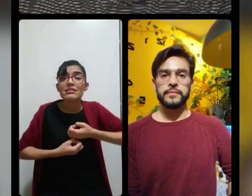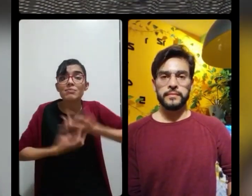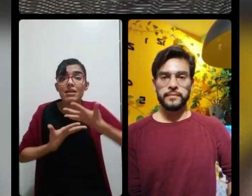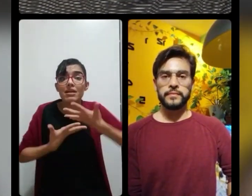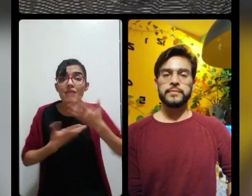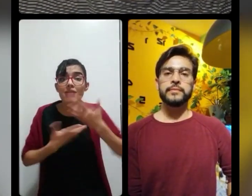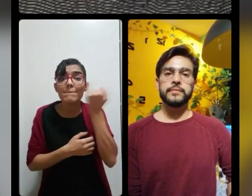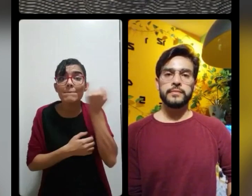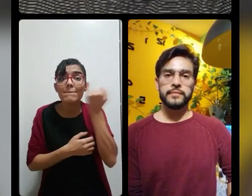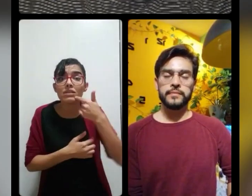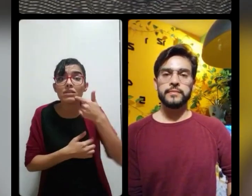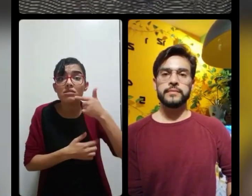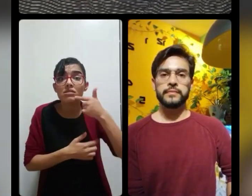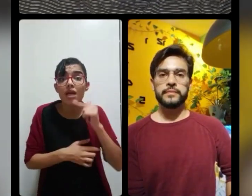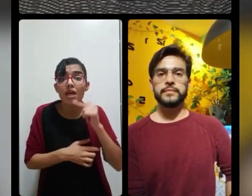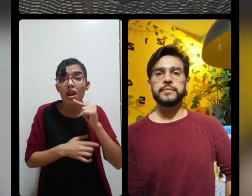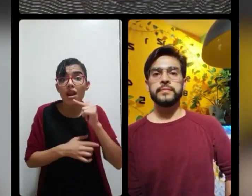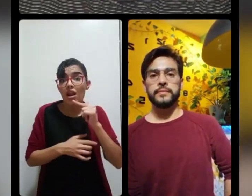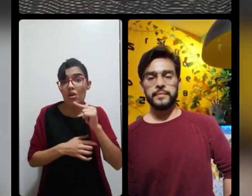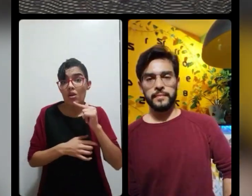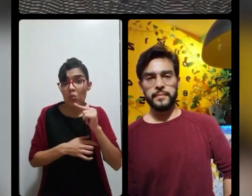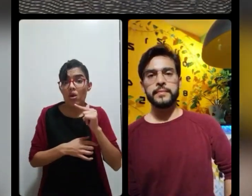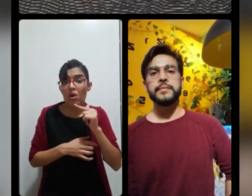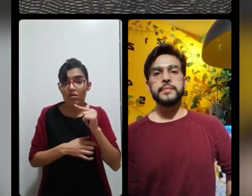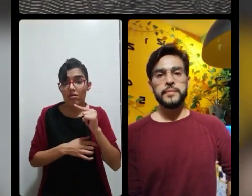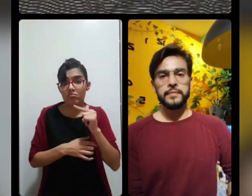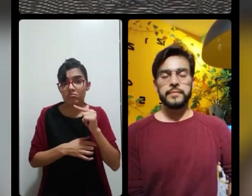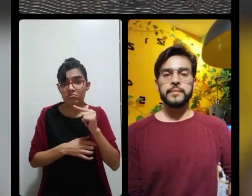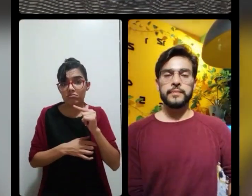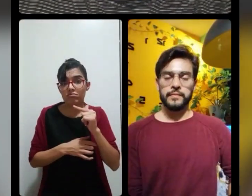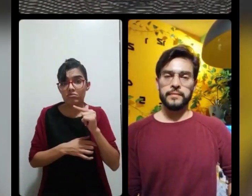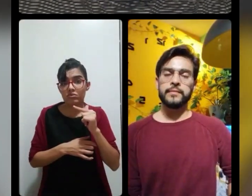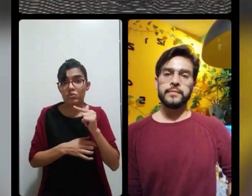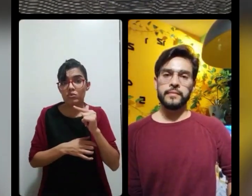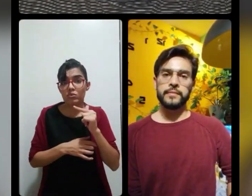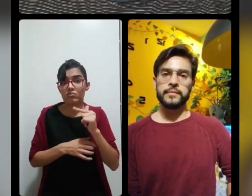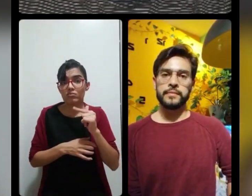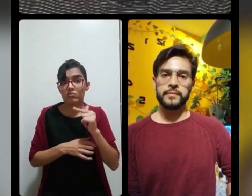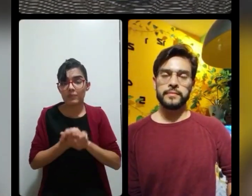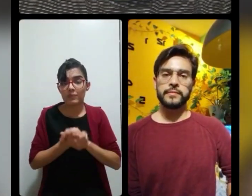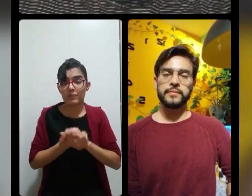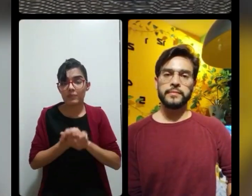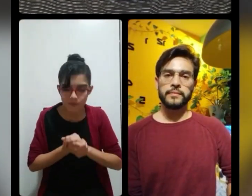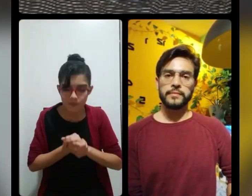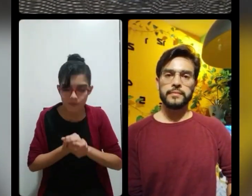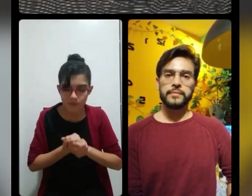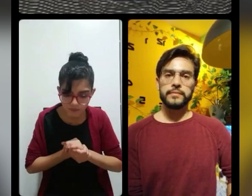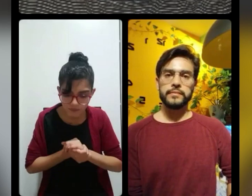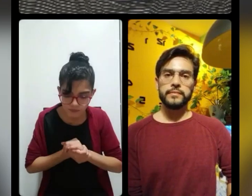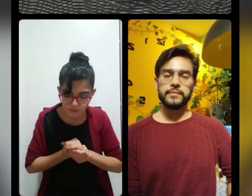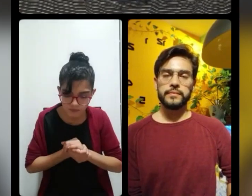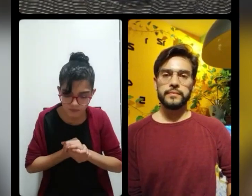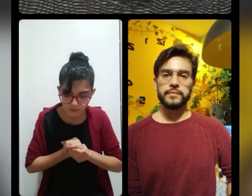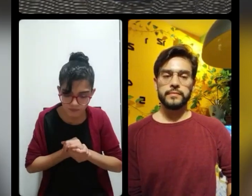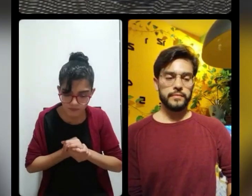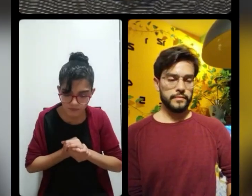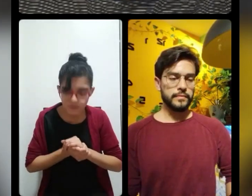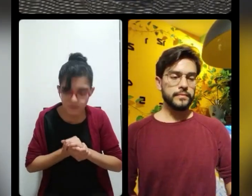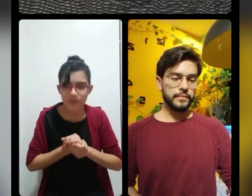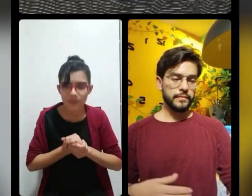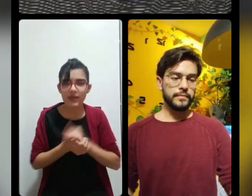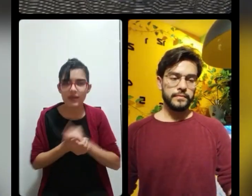essa é uma contribuição, na minha visão, muito importante, porque ali as recorrências, os vícios de linguagem, o